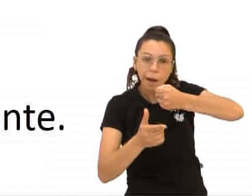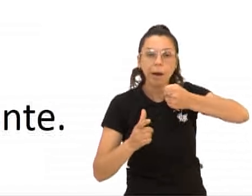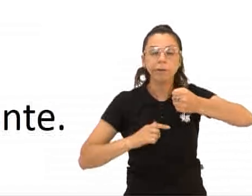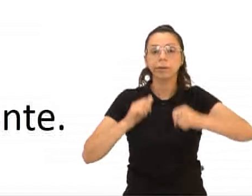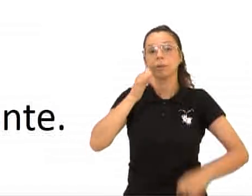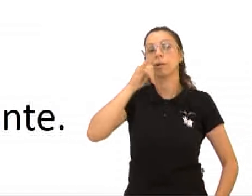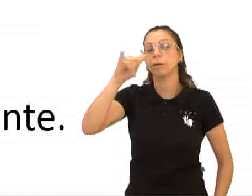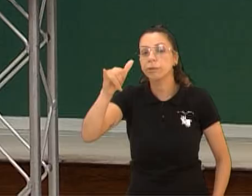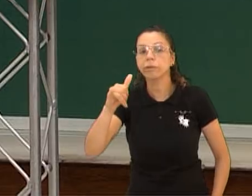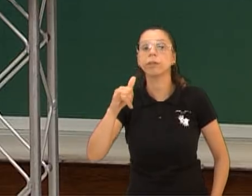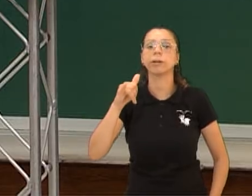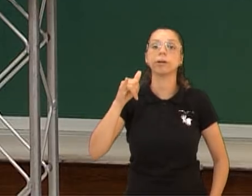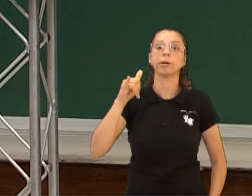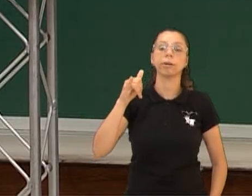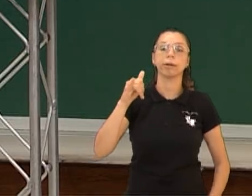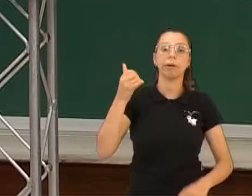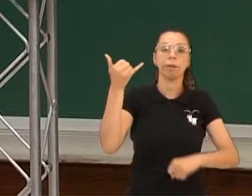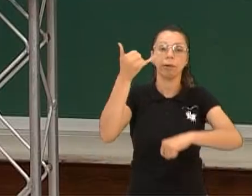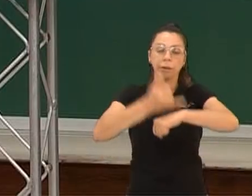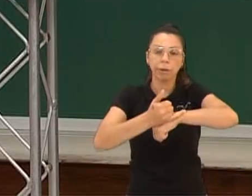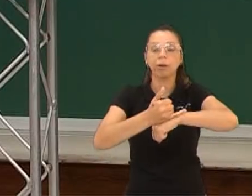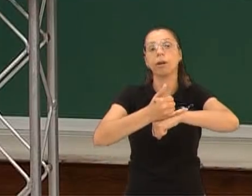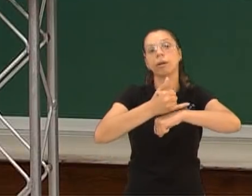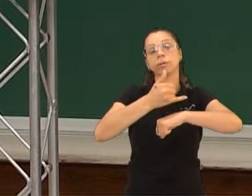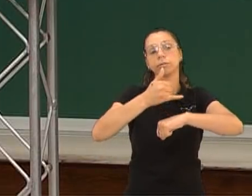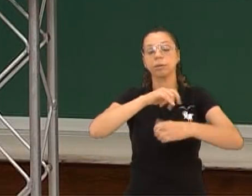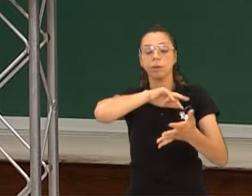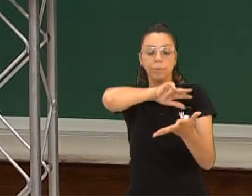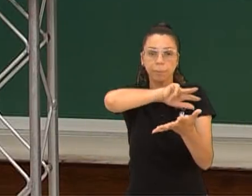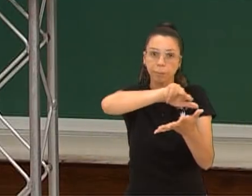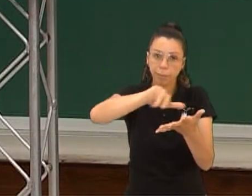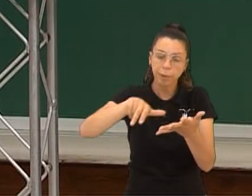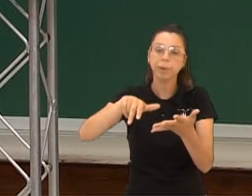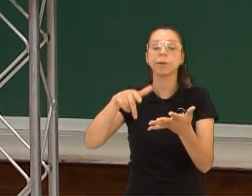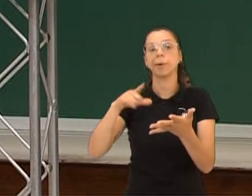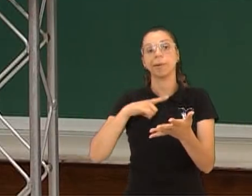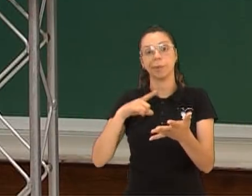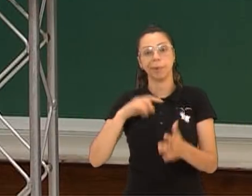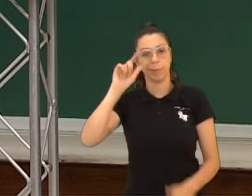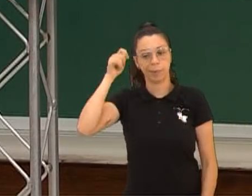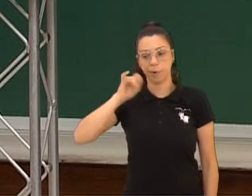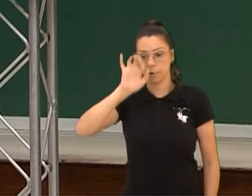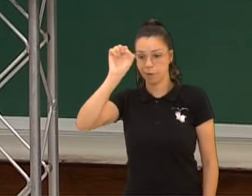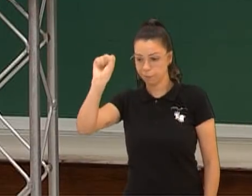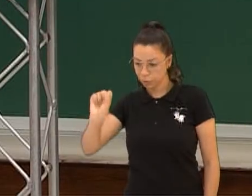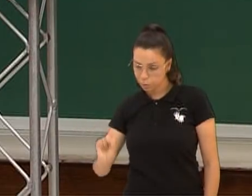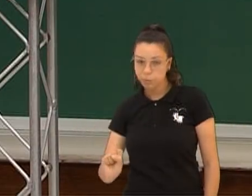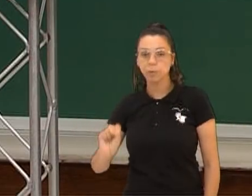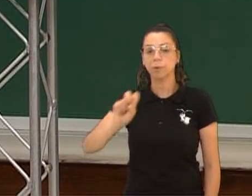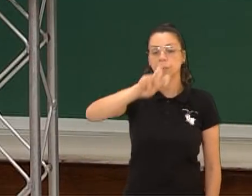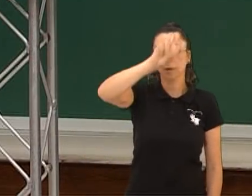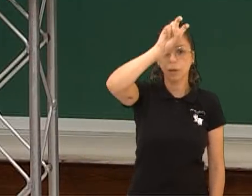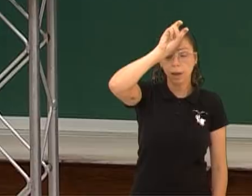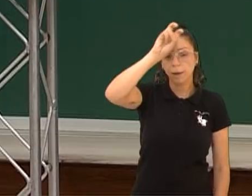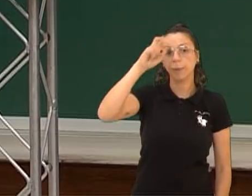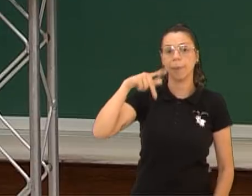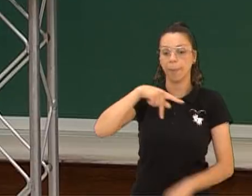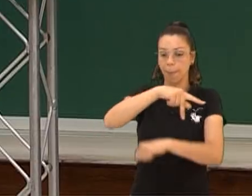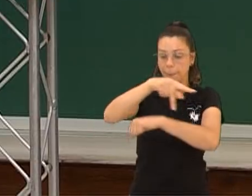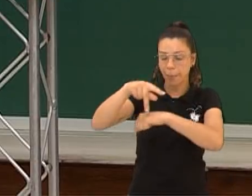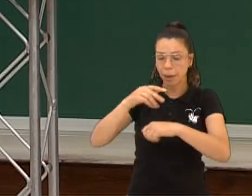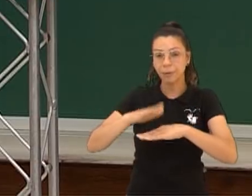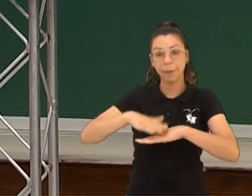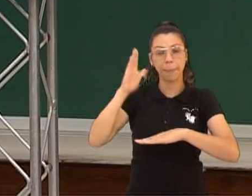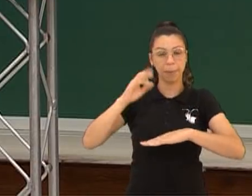né? Isso justifica a África do Sul e o Egito, que são os países mais industrializados